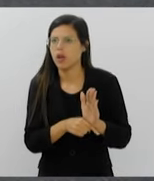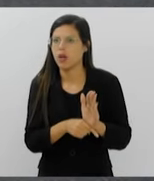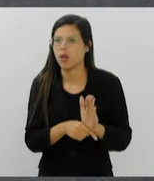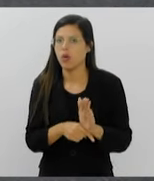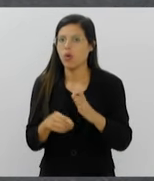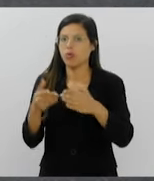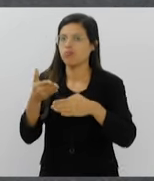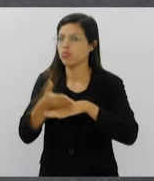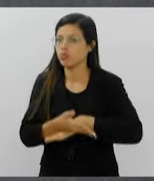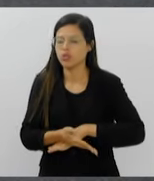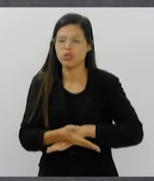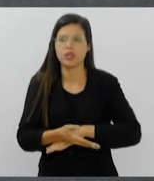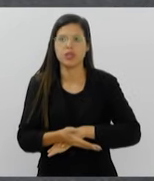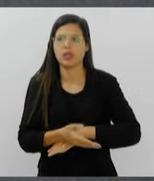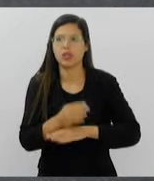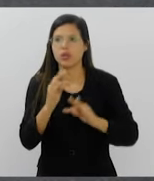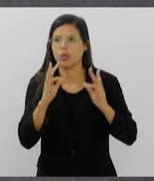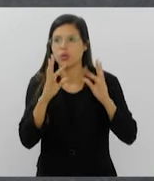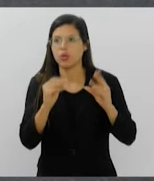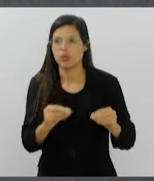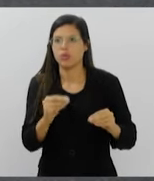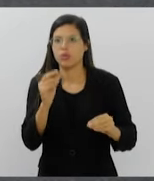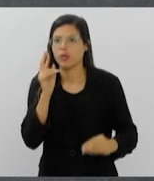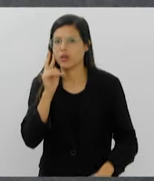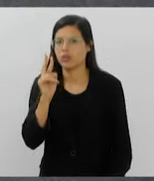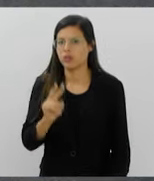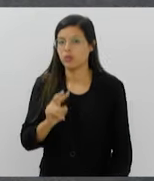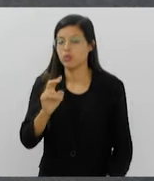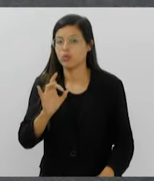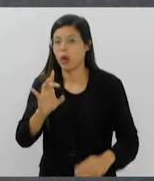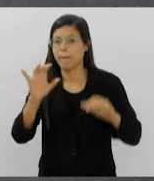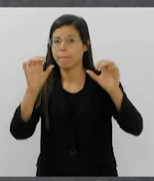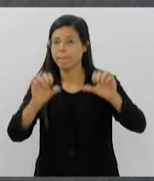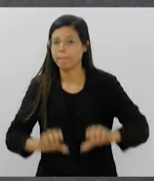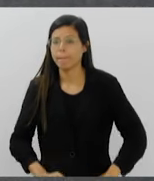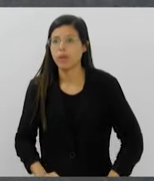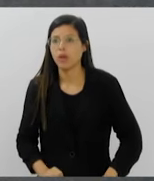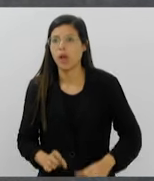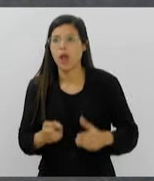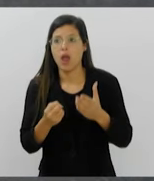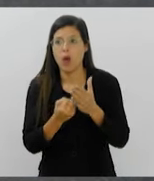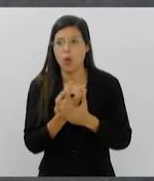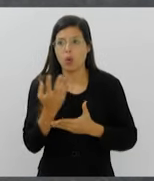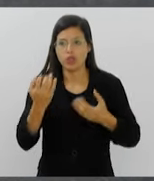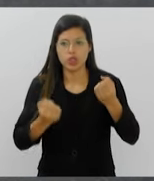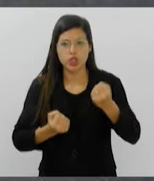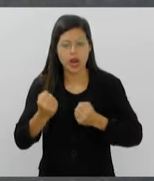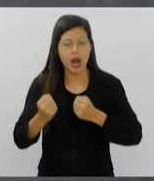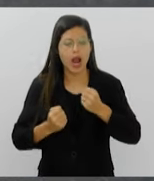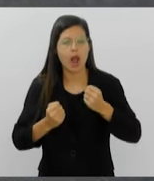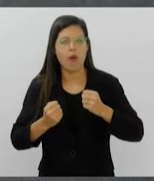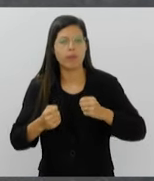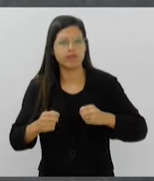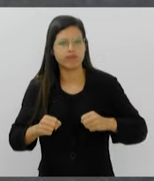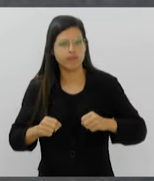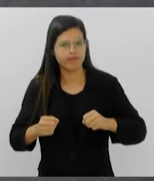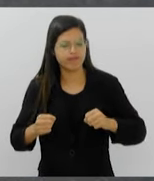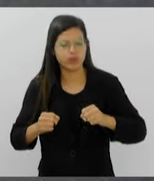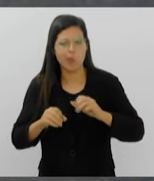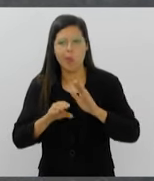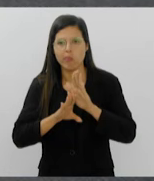aquilo que a gente viu, só que piorado. O volume de carros aumentou, a máfia voltando a funcionar com toda a